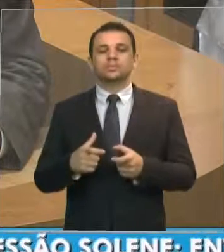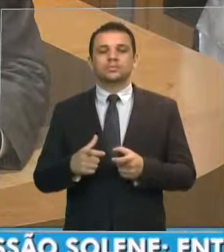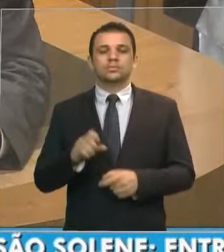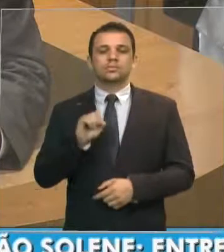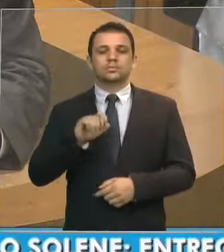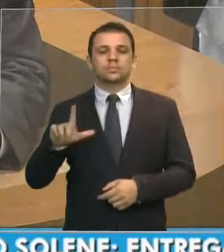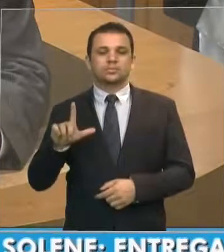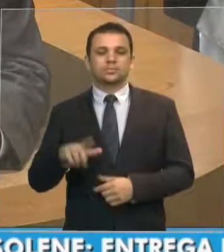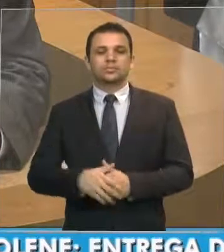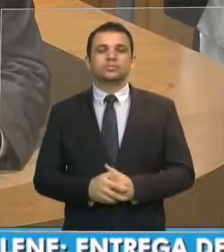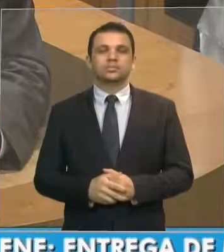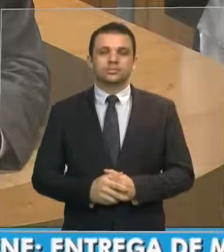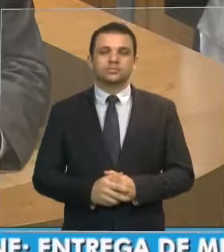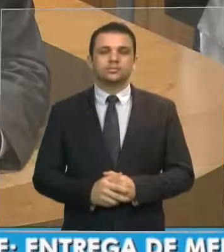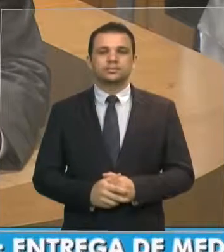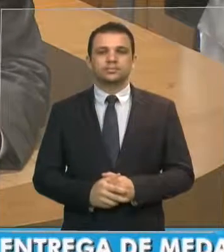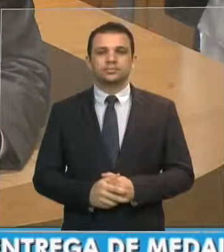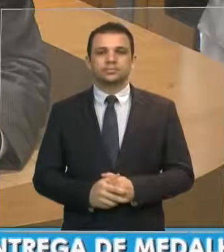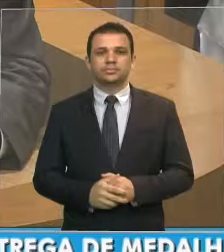Luís.